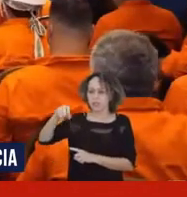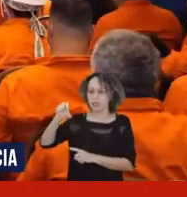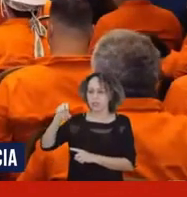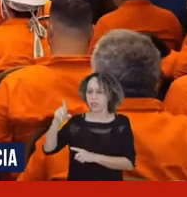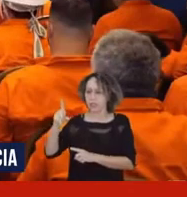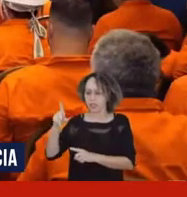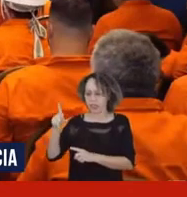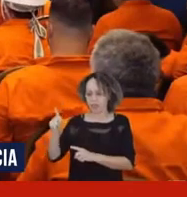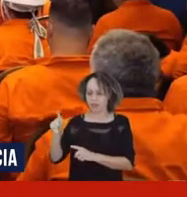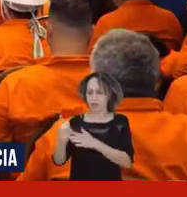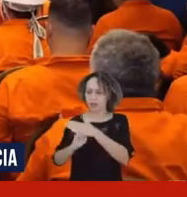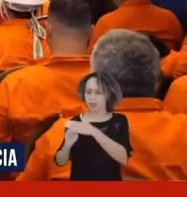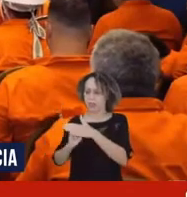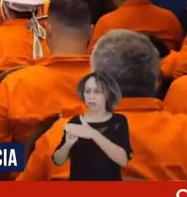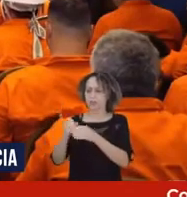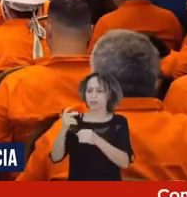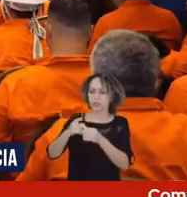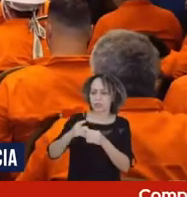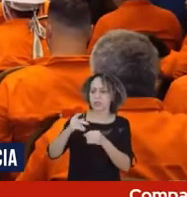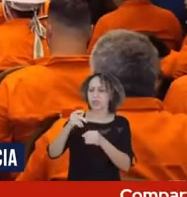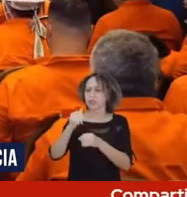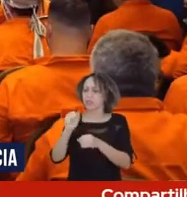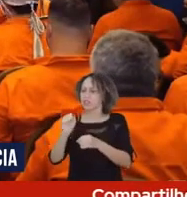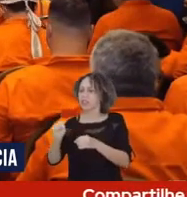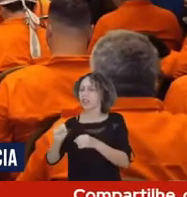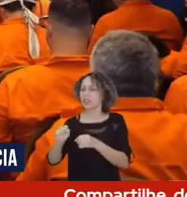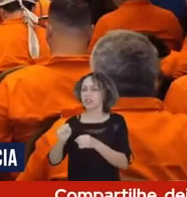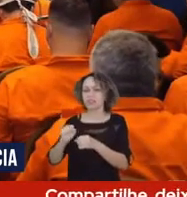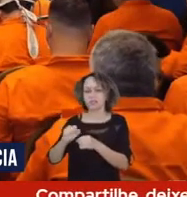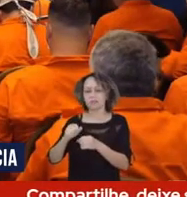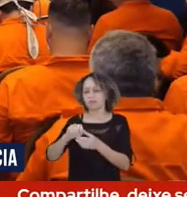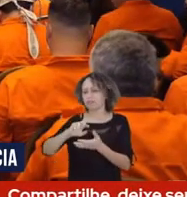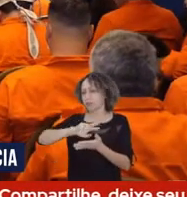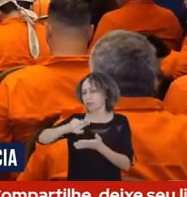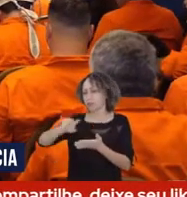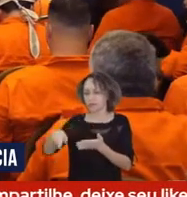chamar inicialmente, o professor Eduardo Costa Pinto.